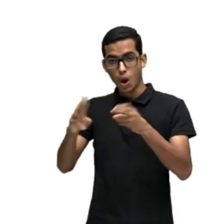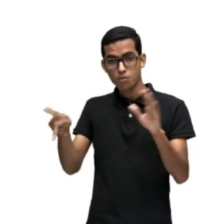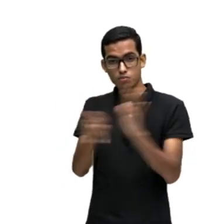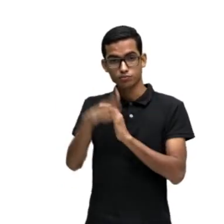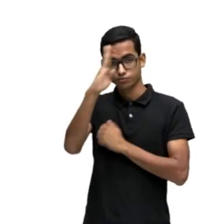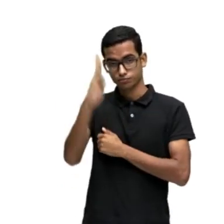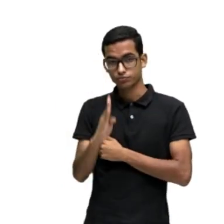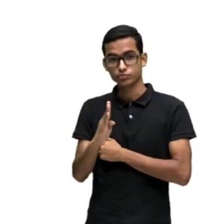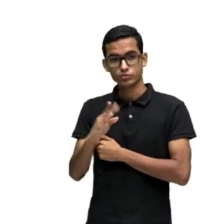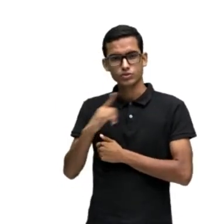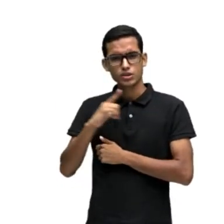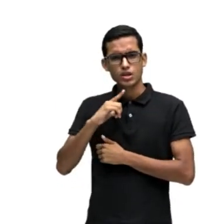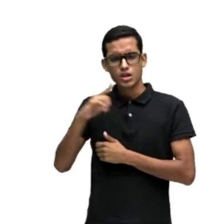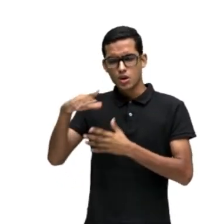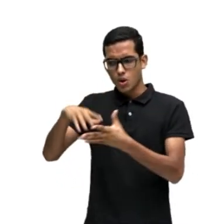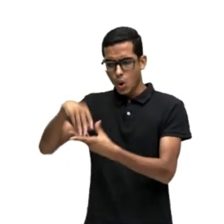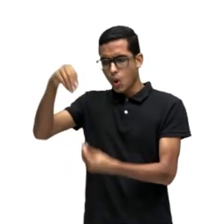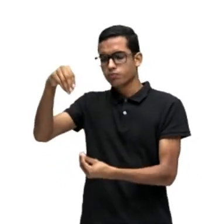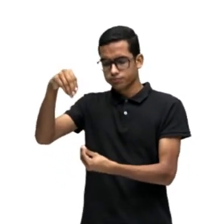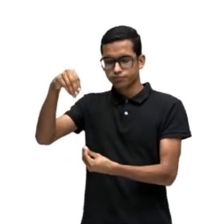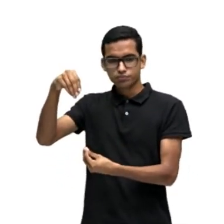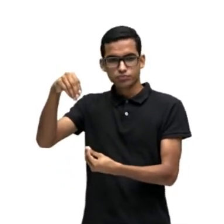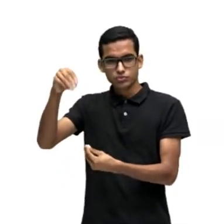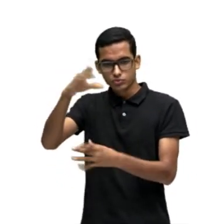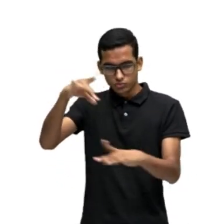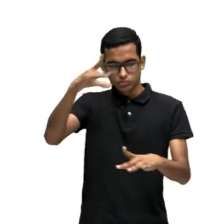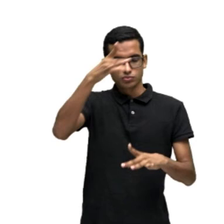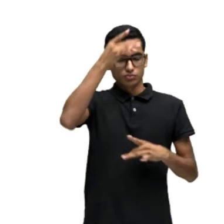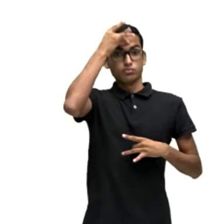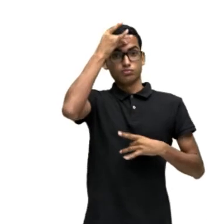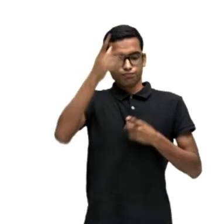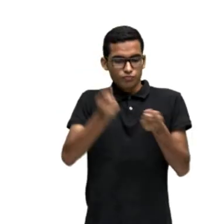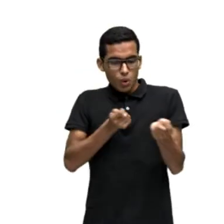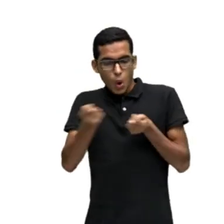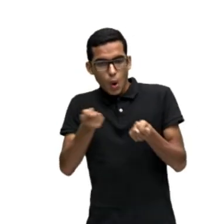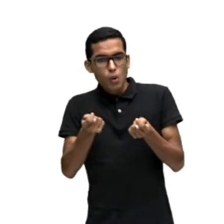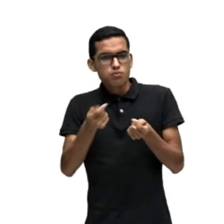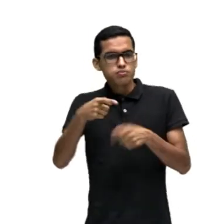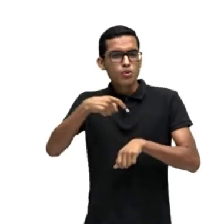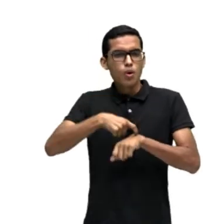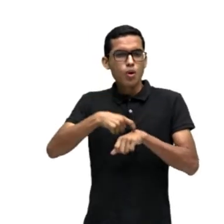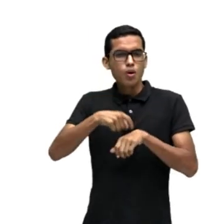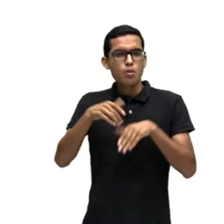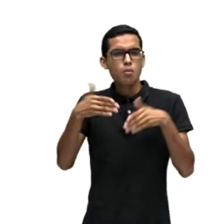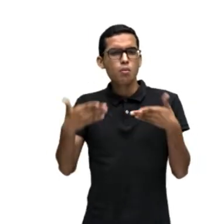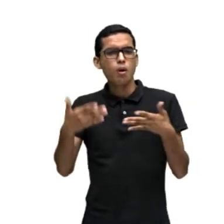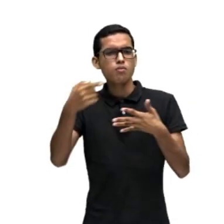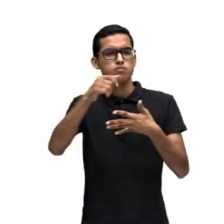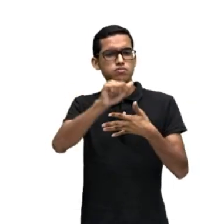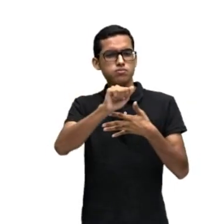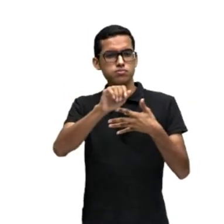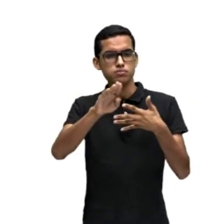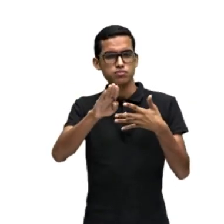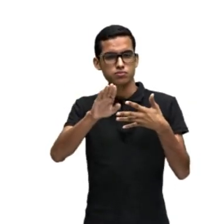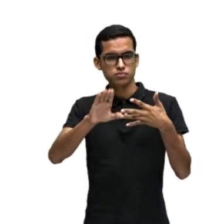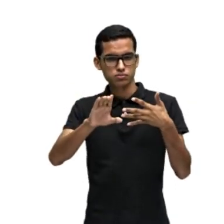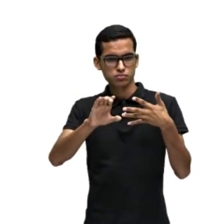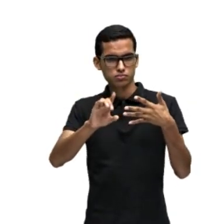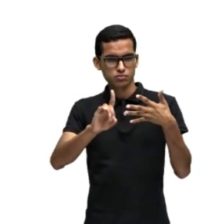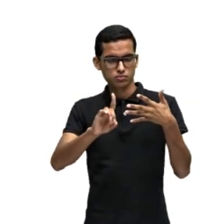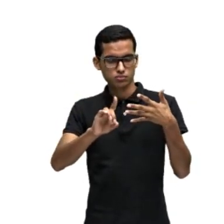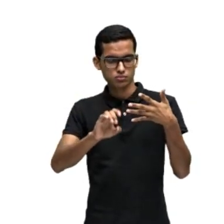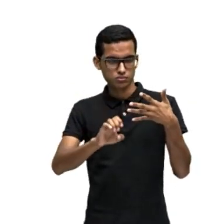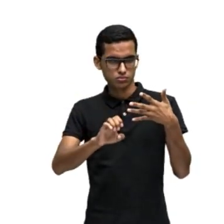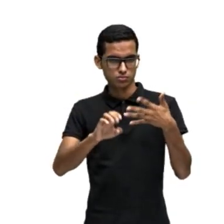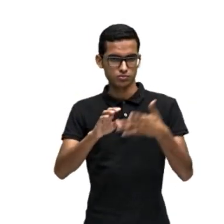as entidades que controlam o tempo. Estamos falando da dança Caetuagê, Kuarupi, Jacundá, Tiaru ou Toré.